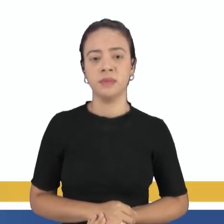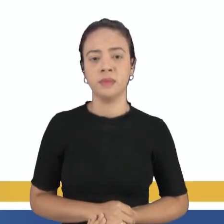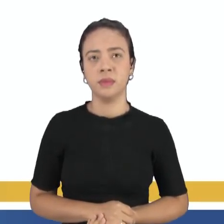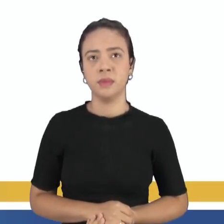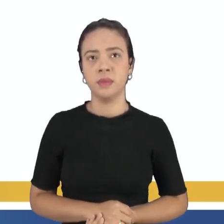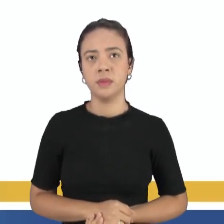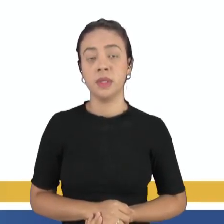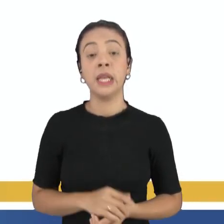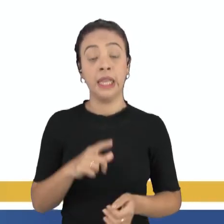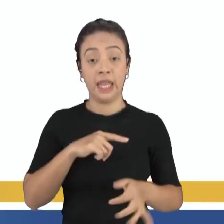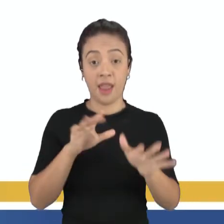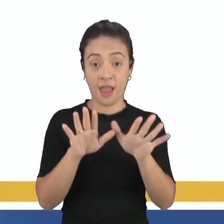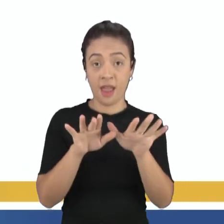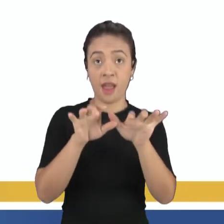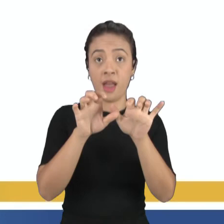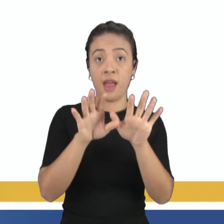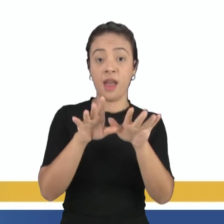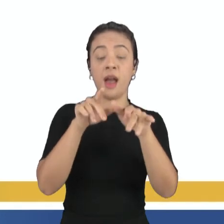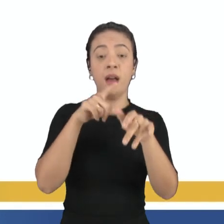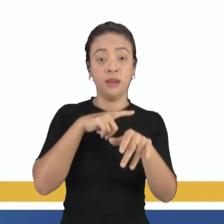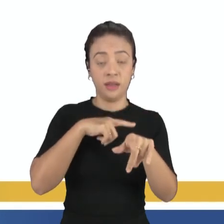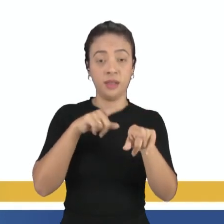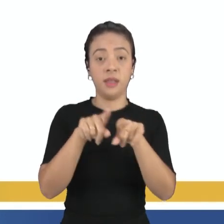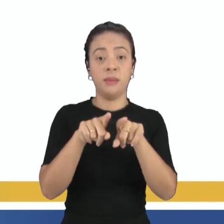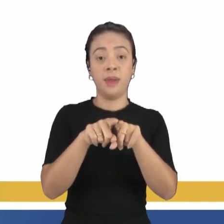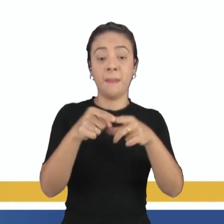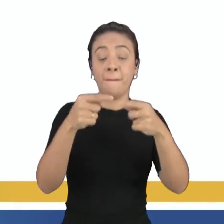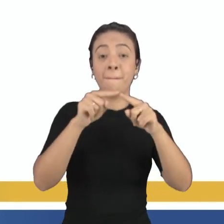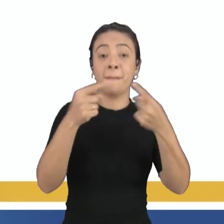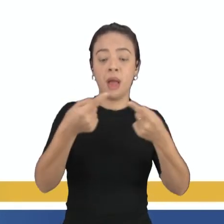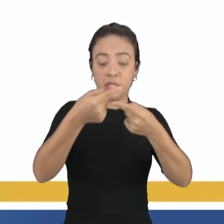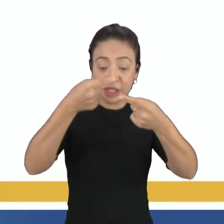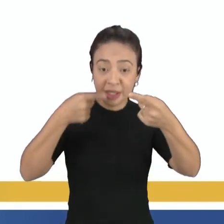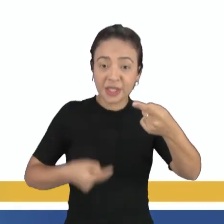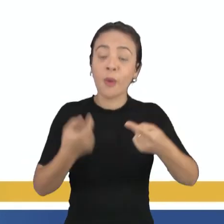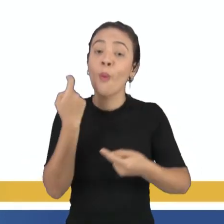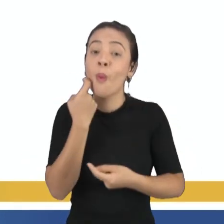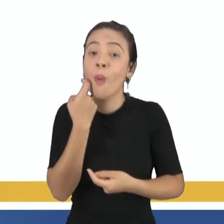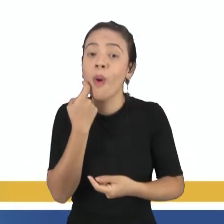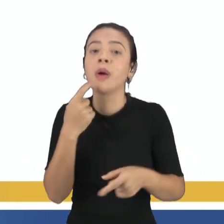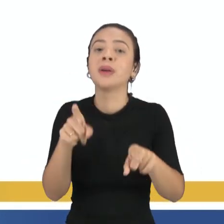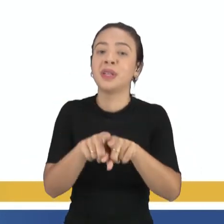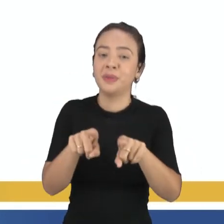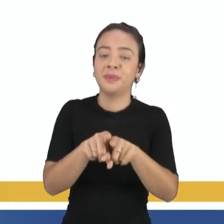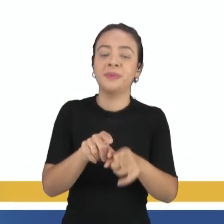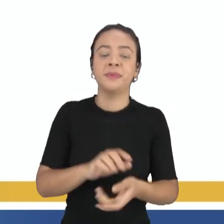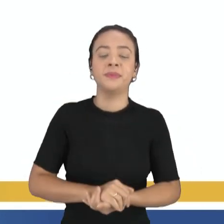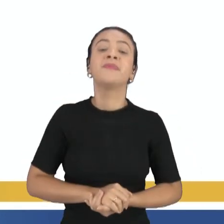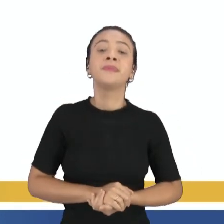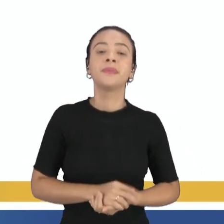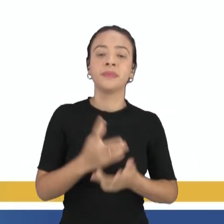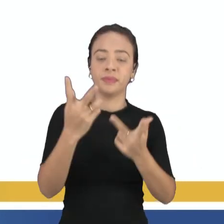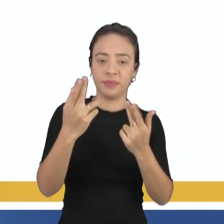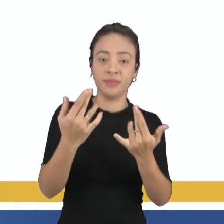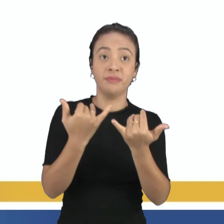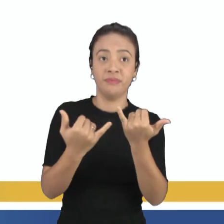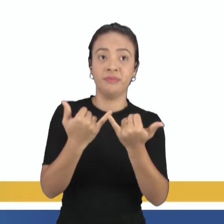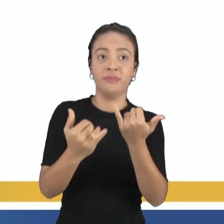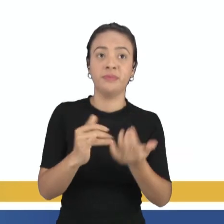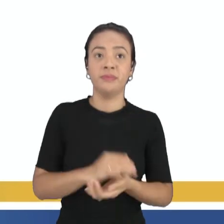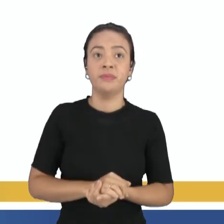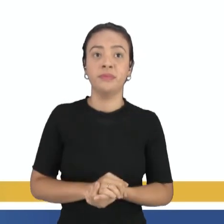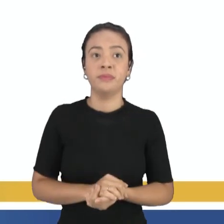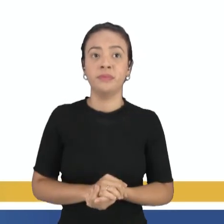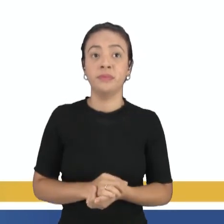as aves que estão voando, que estão numa simetria, e os peixes também embaixo aí, ó. São iguais,